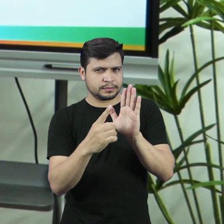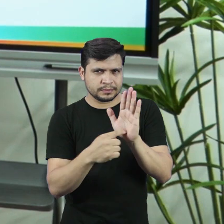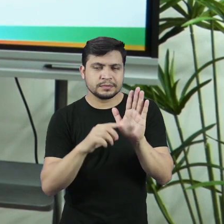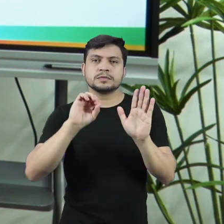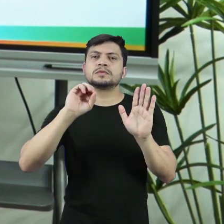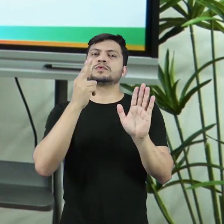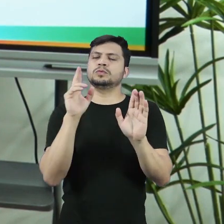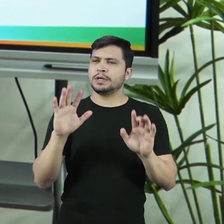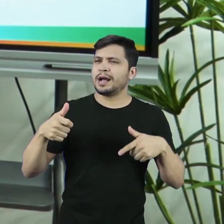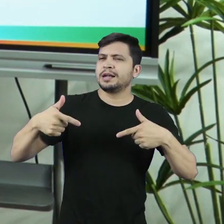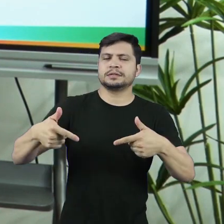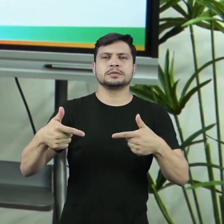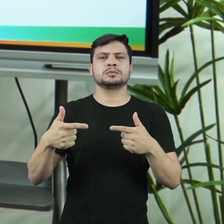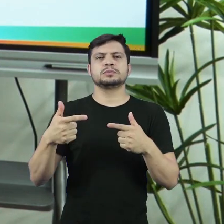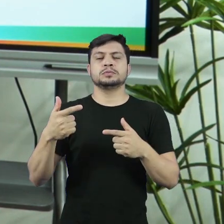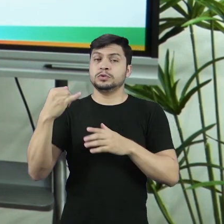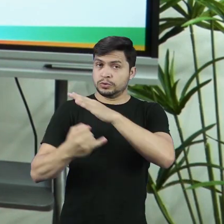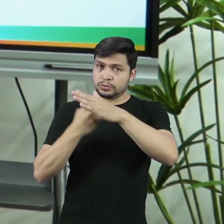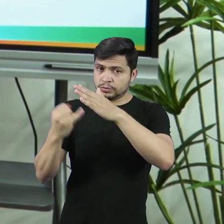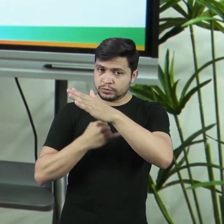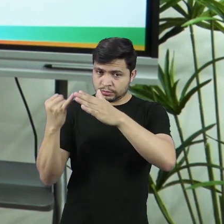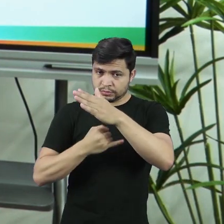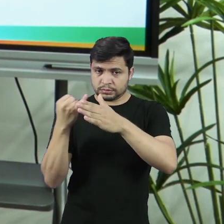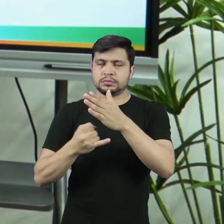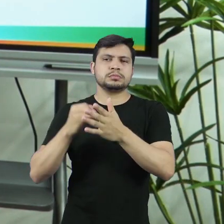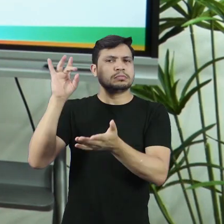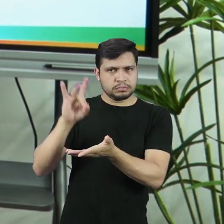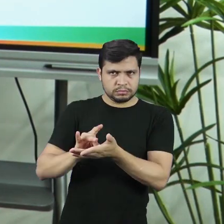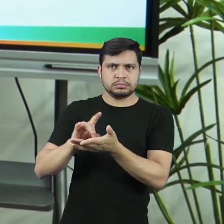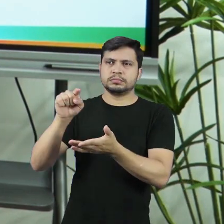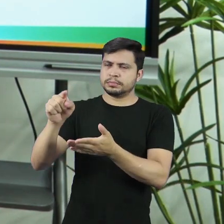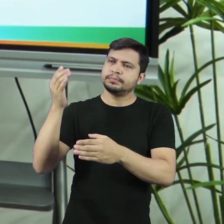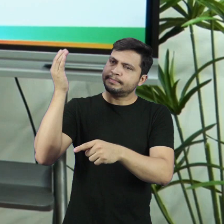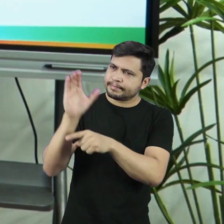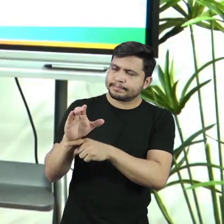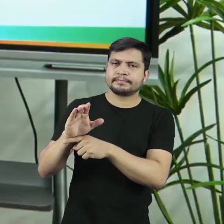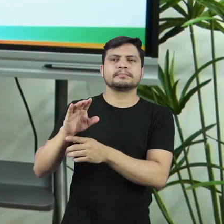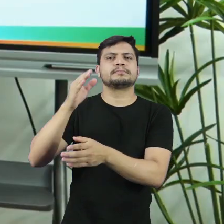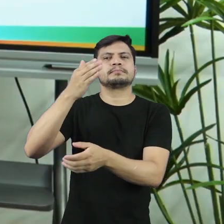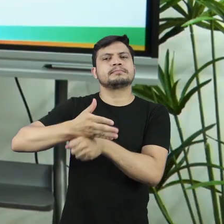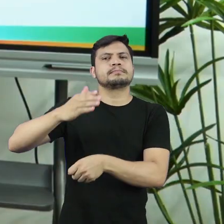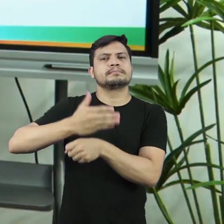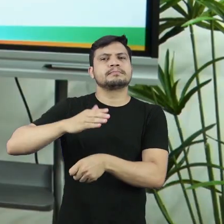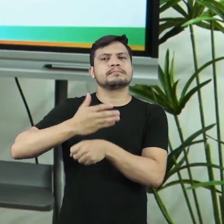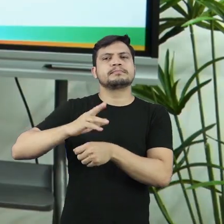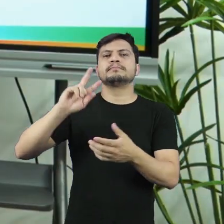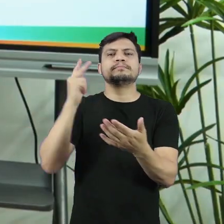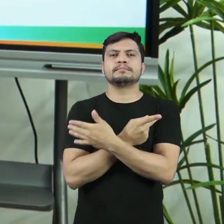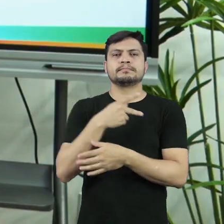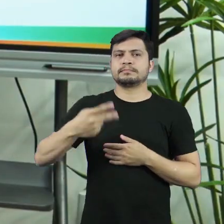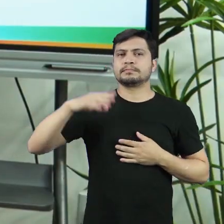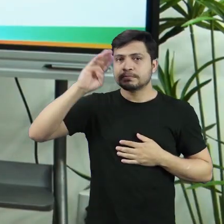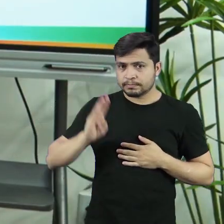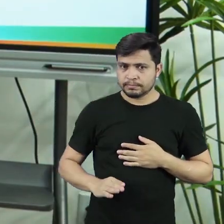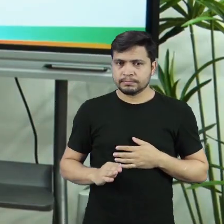atos institucionais que foram perpetrados, que foram colocados a posto da prática pelos militares aqui no Brasil.